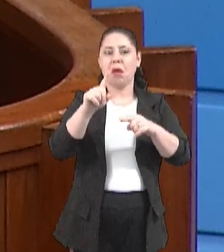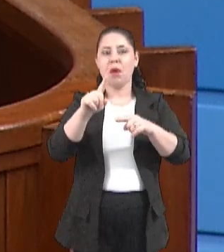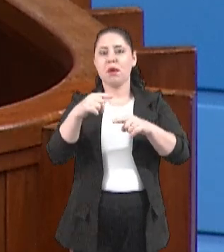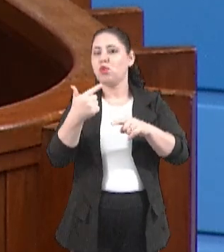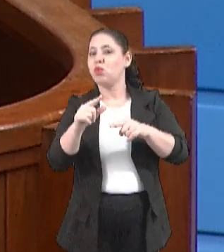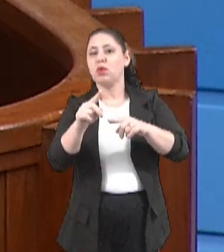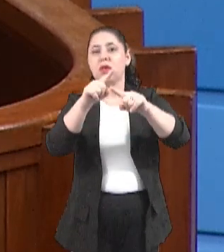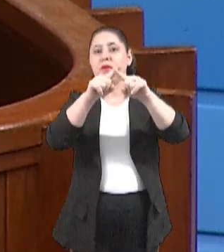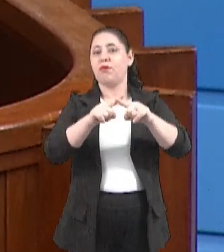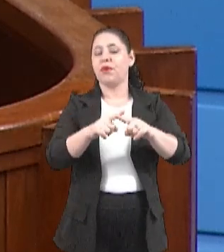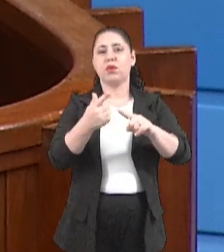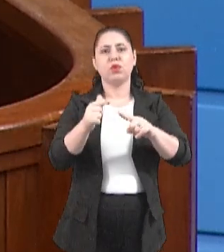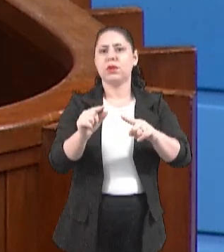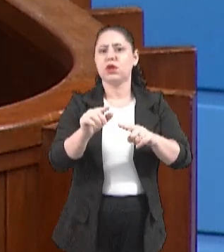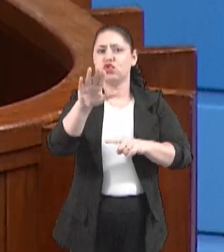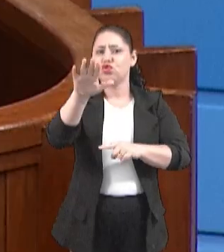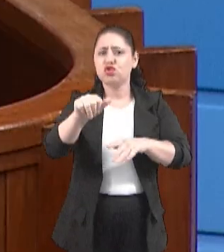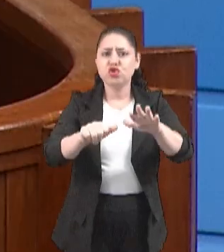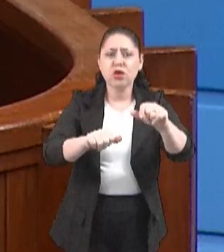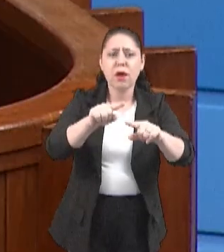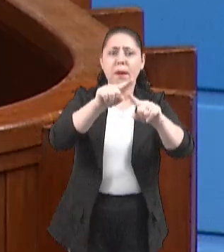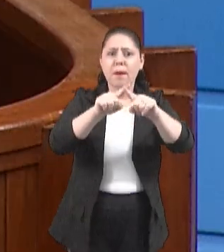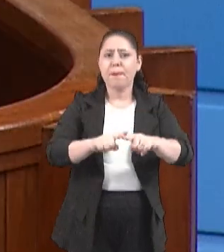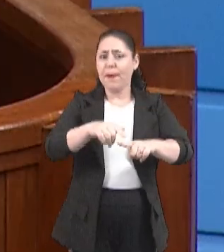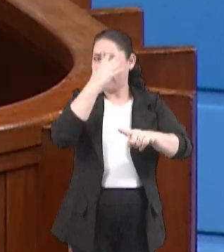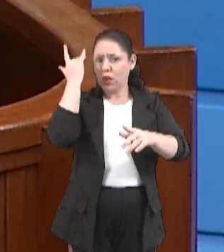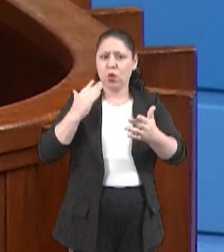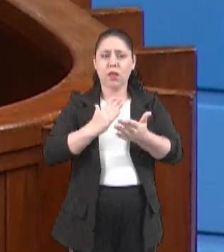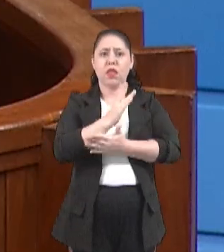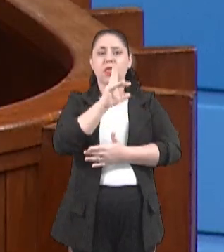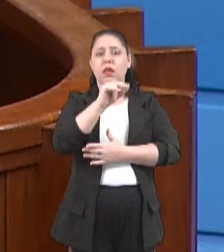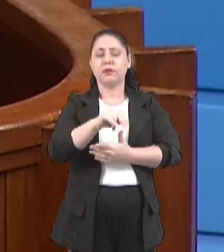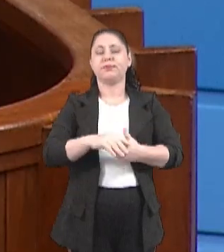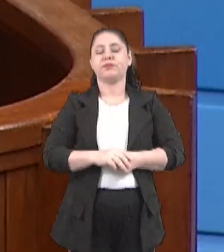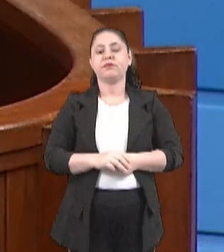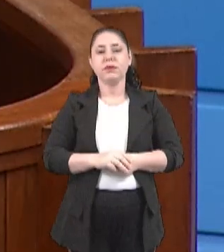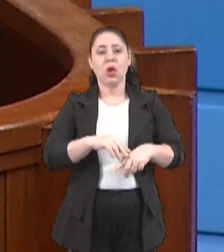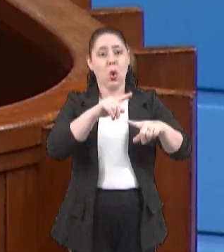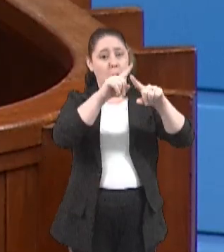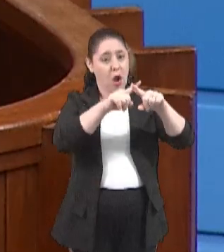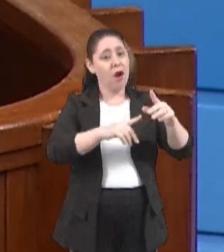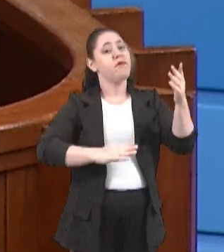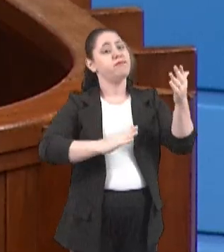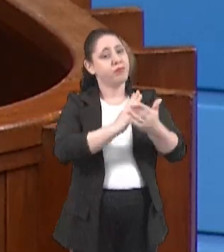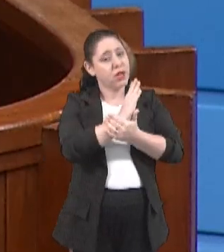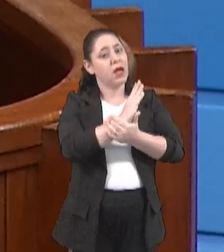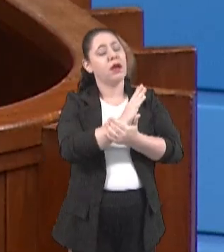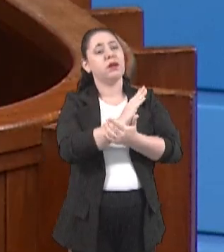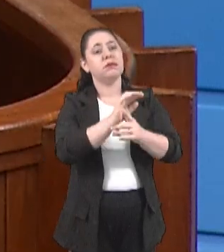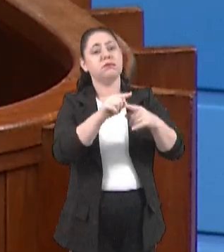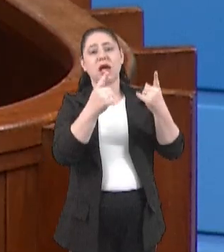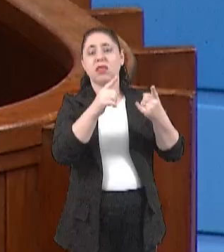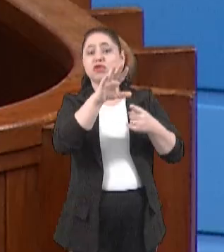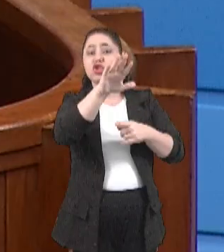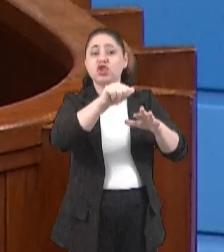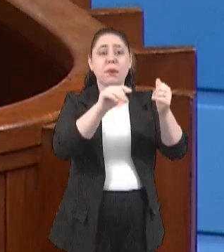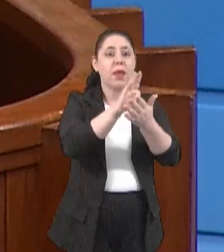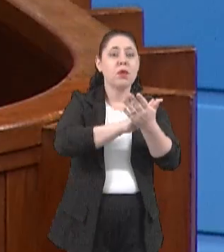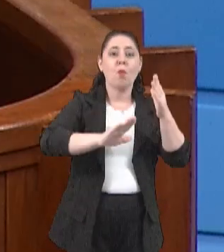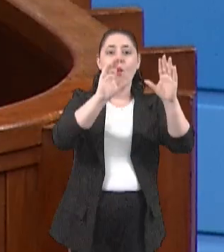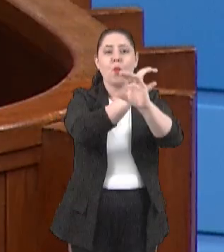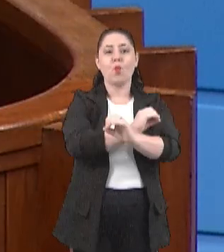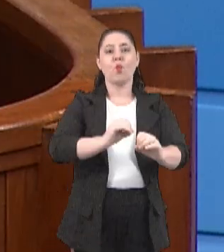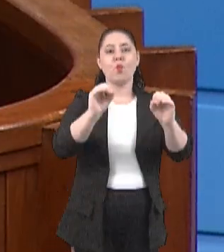concurso público, uma vez que não se chama o concurso público, uma vez que os concursos públicos são feitos para não